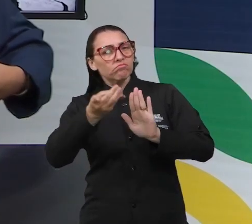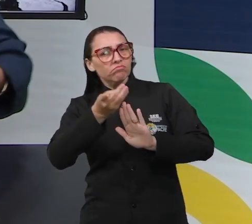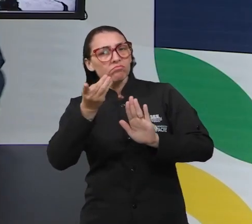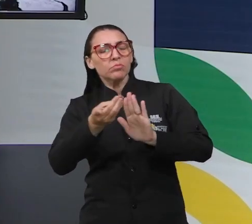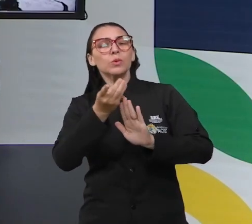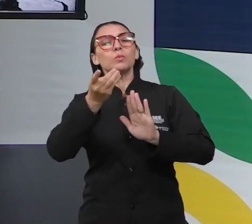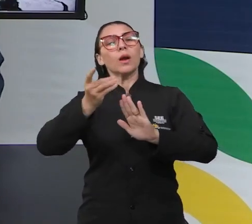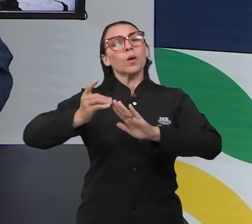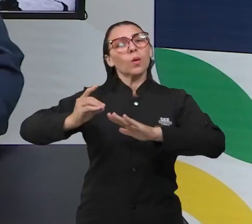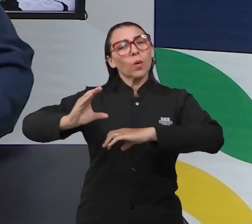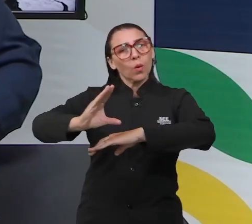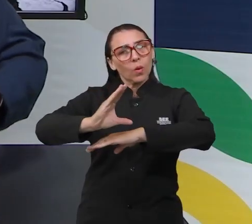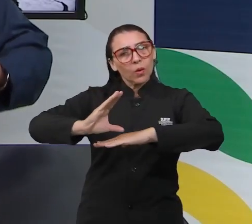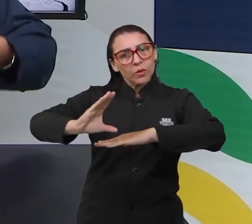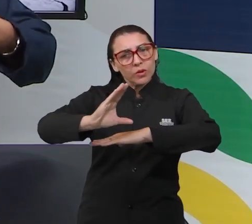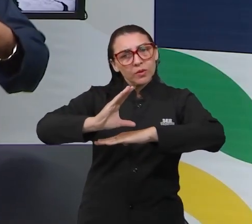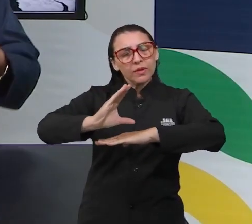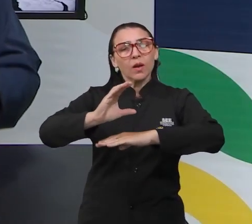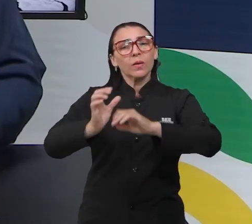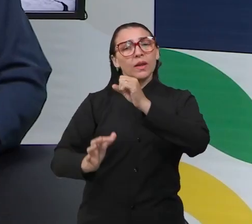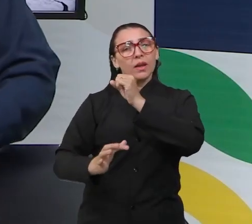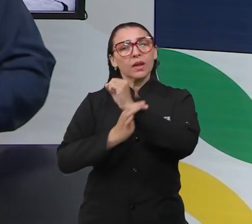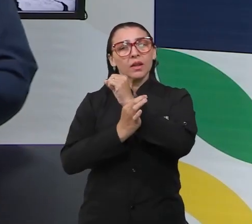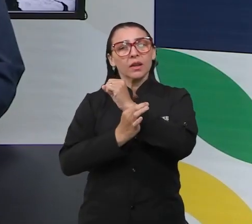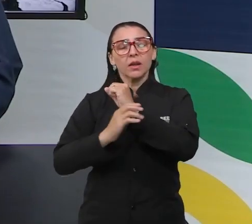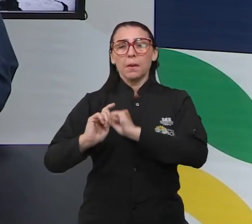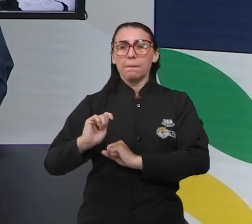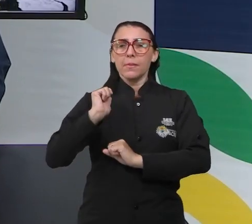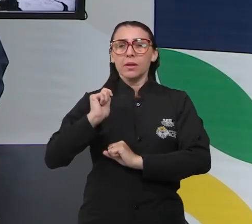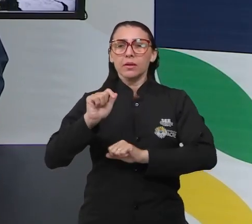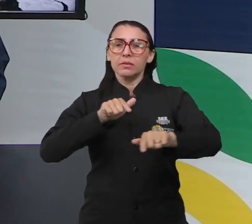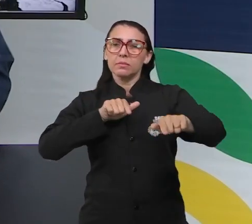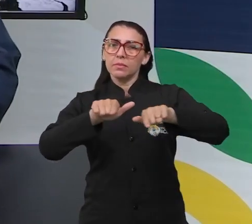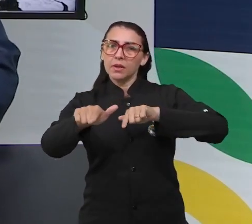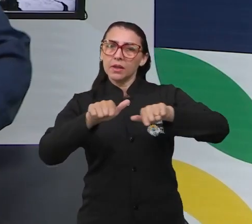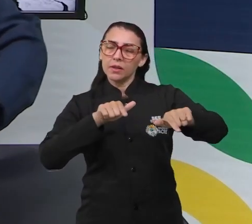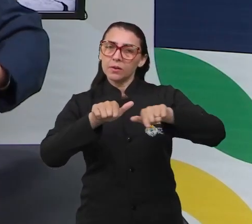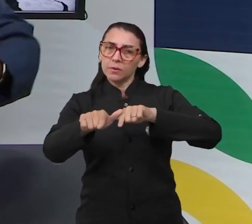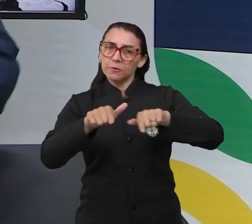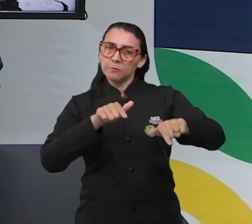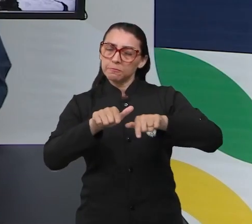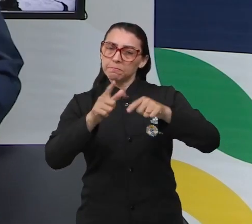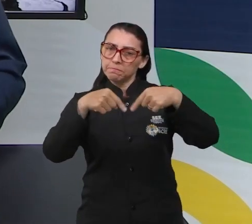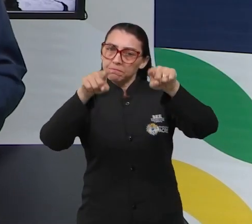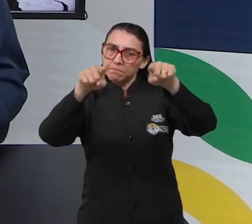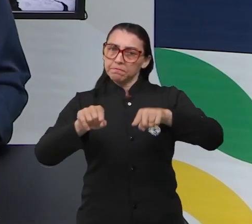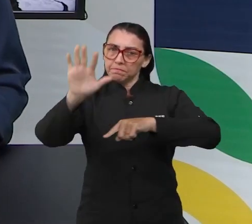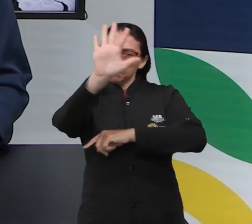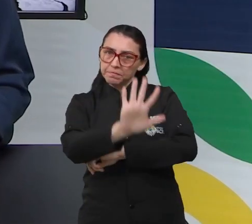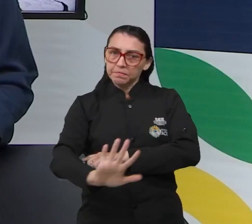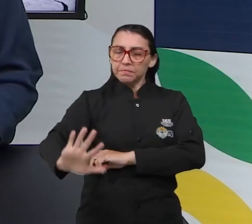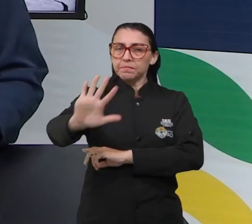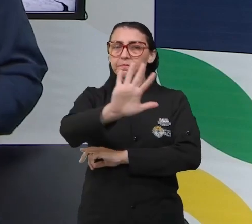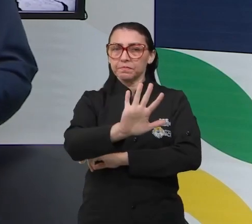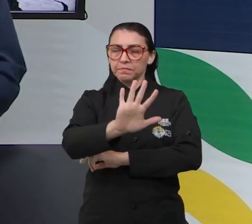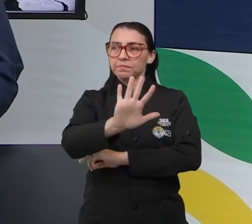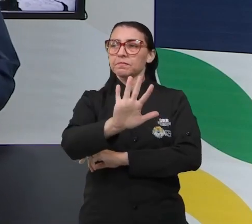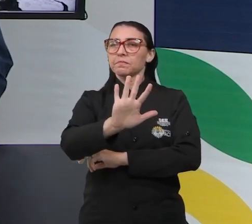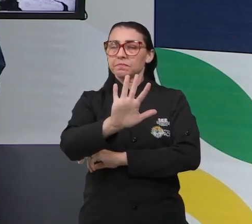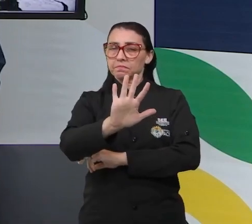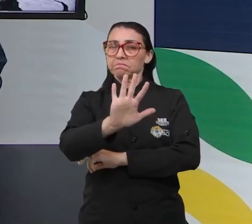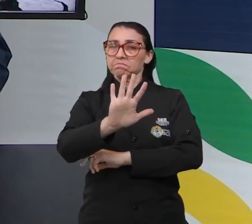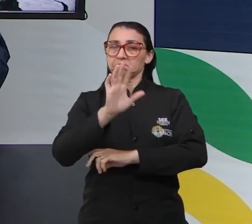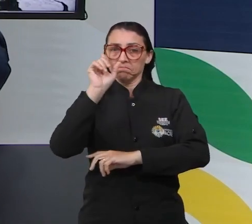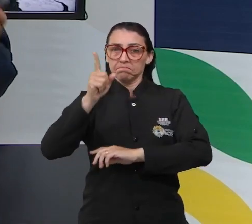uma Constituição que garante benefícios ao trabalhador, aliás, aos trabalhadores de modo geral, aos